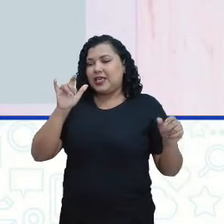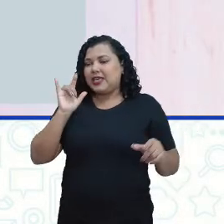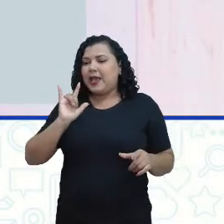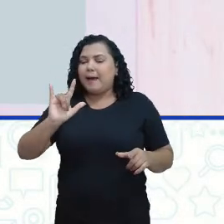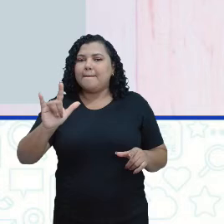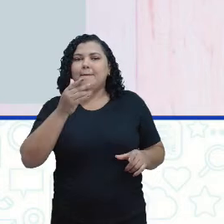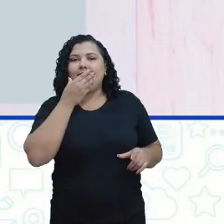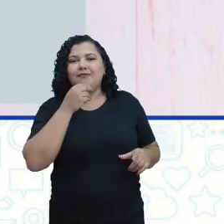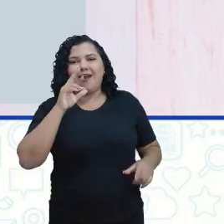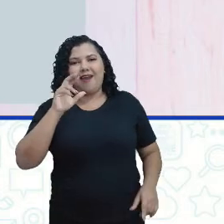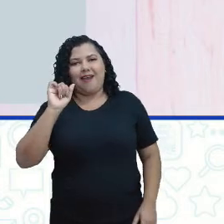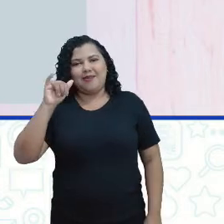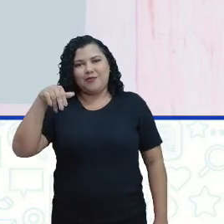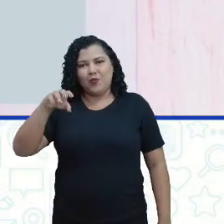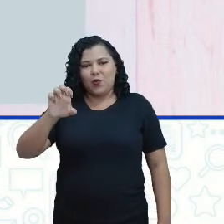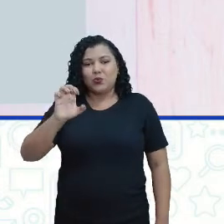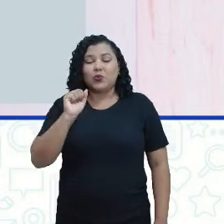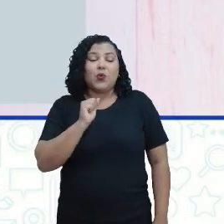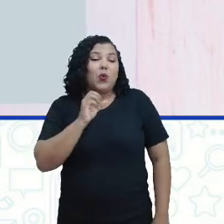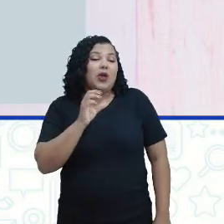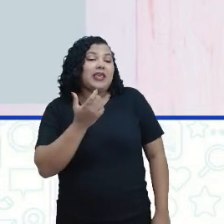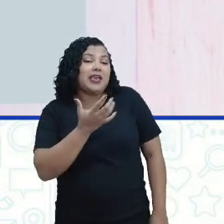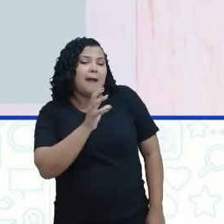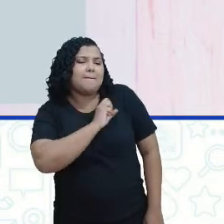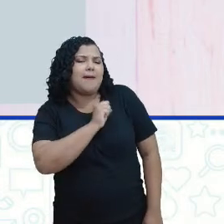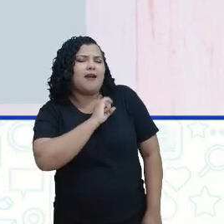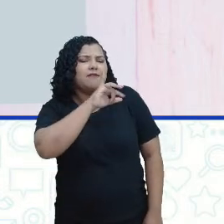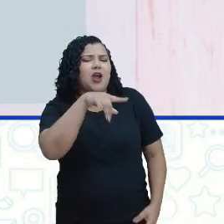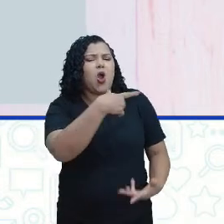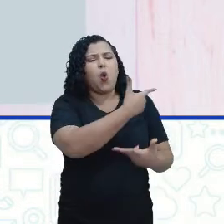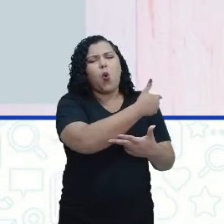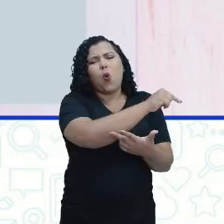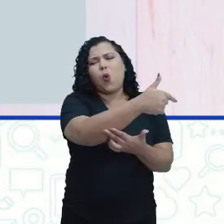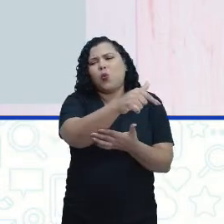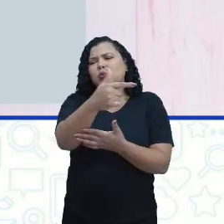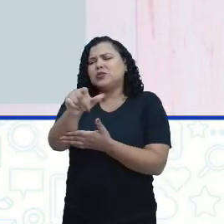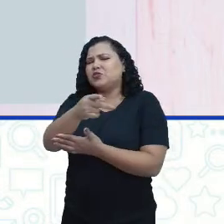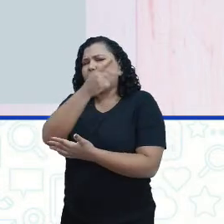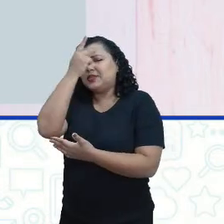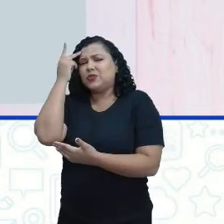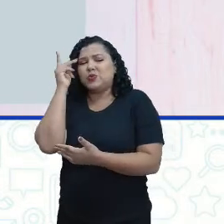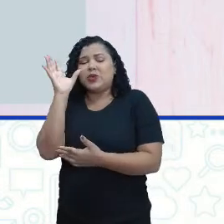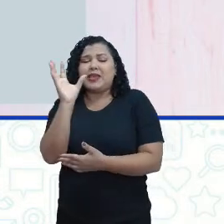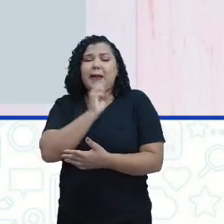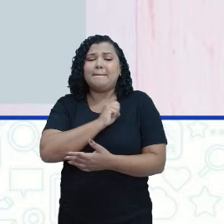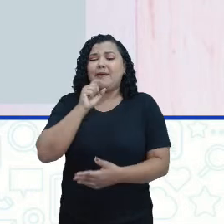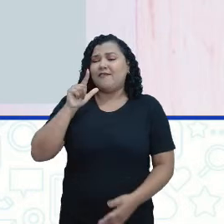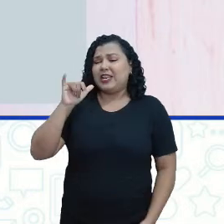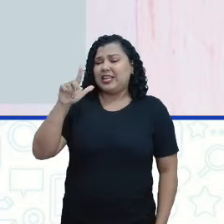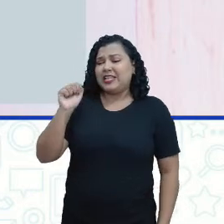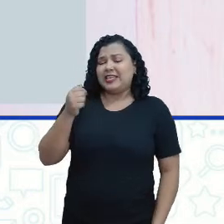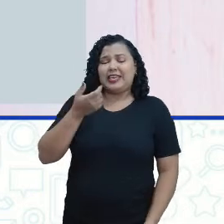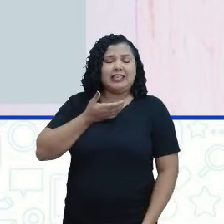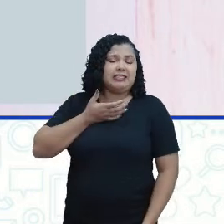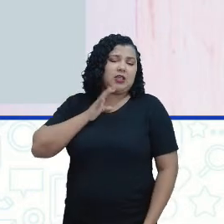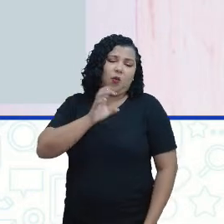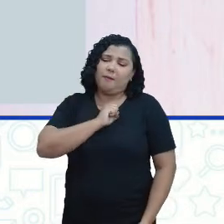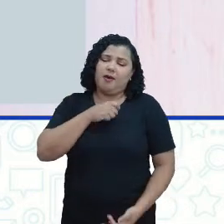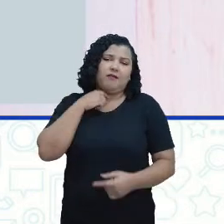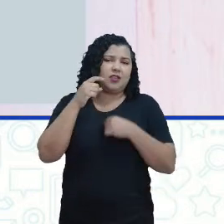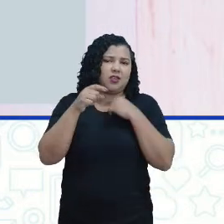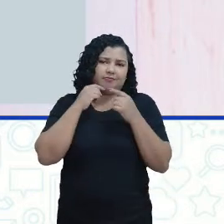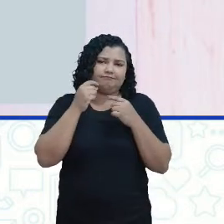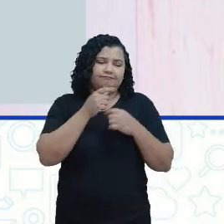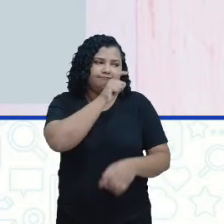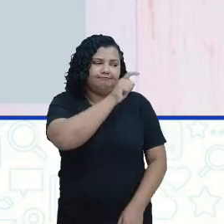Maria, que amava Joaquim, que amava Lili, que não amava ninguém. João foi para os